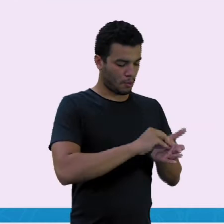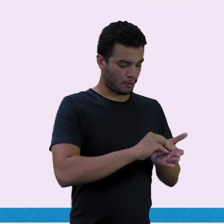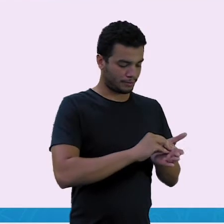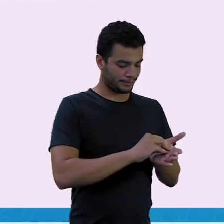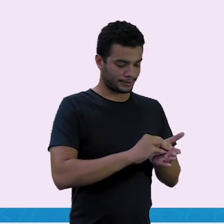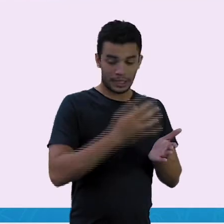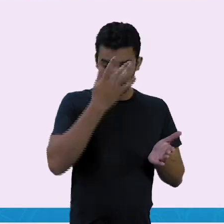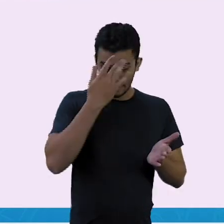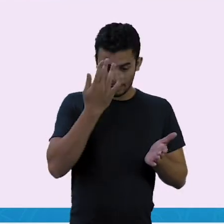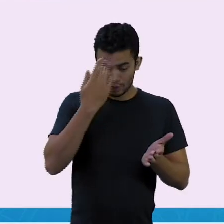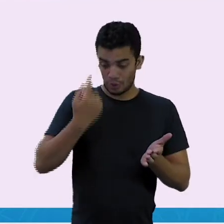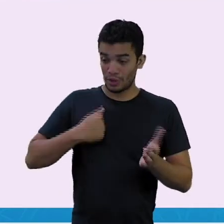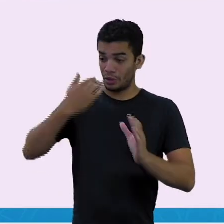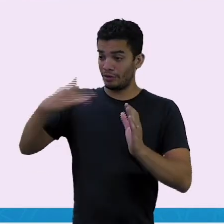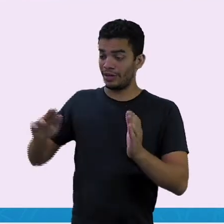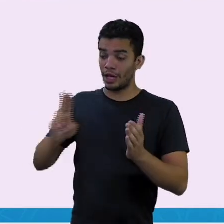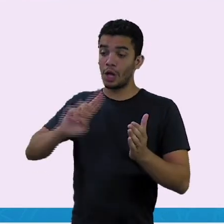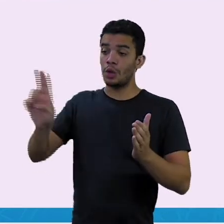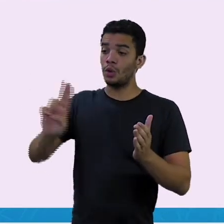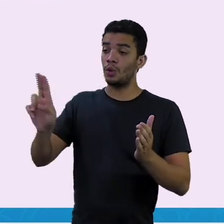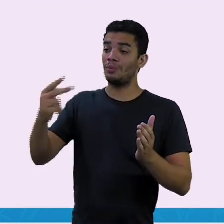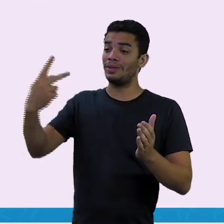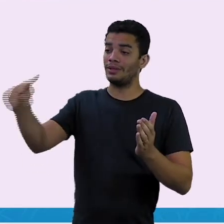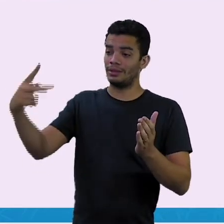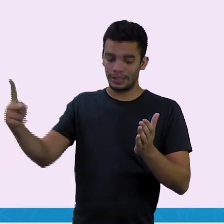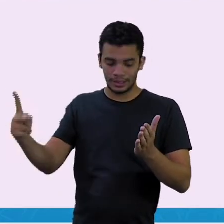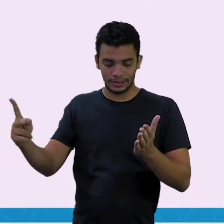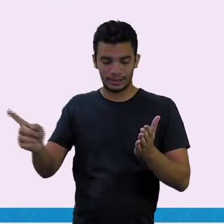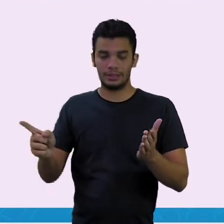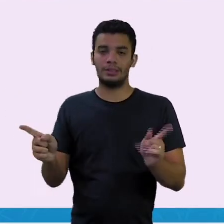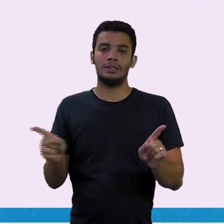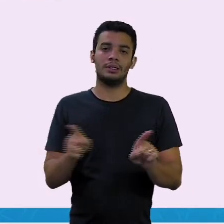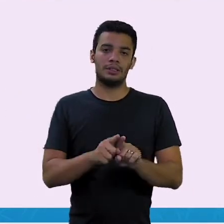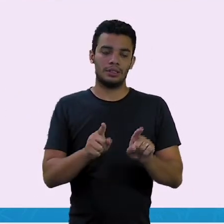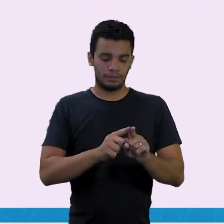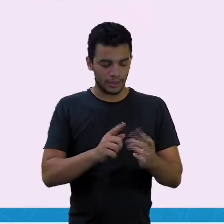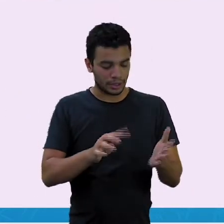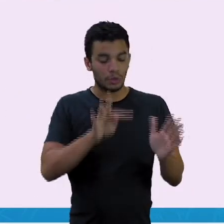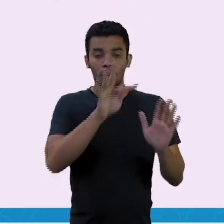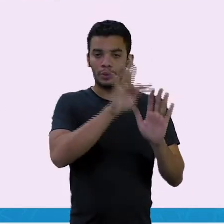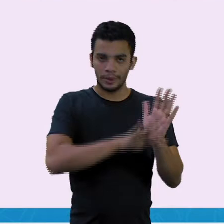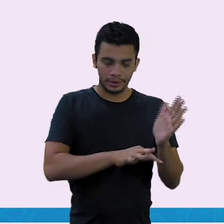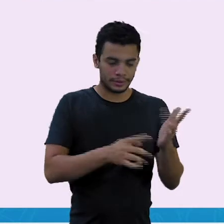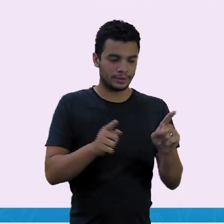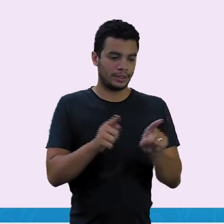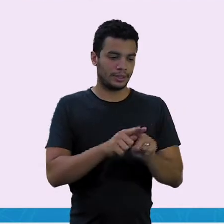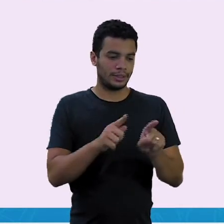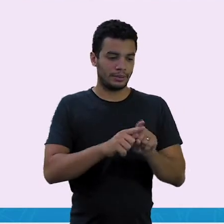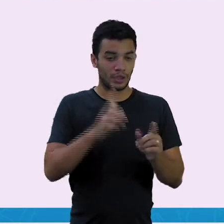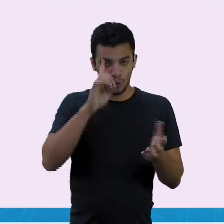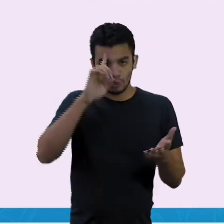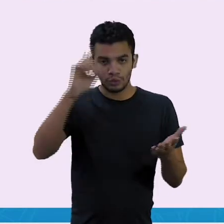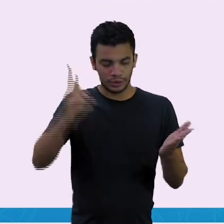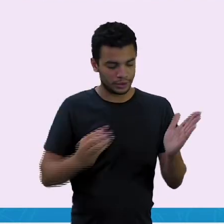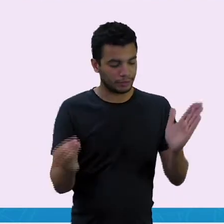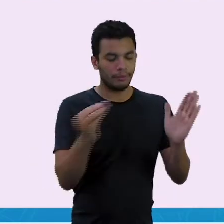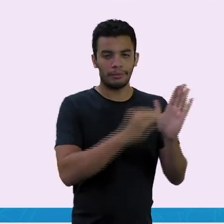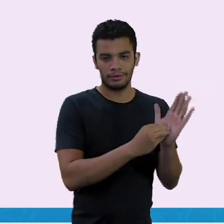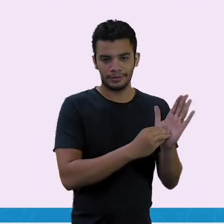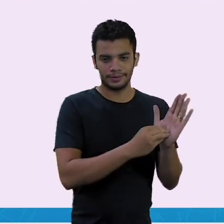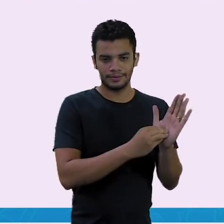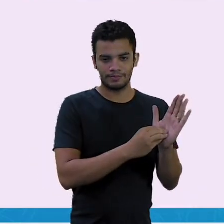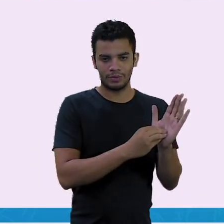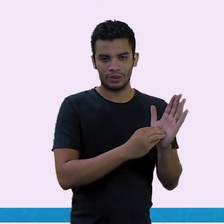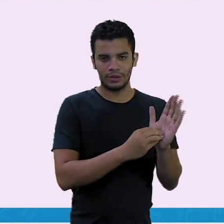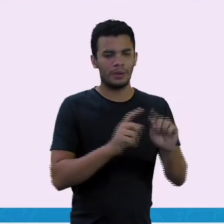escreveu o bilhete e a data em que o bilhete foi escrito. No caso aqui, quem é o meu destinatário? Para